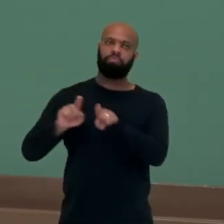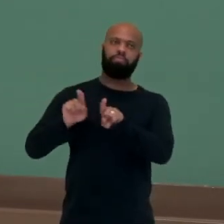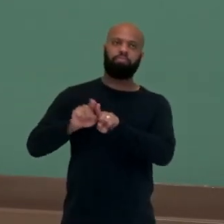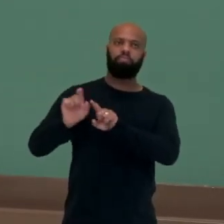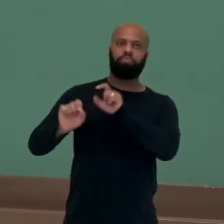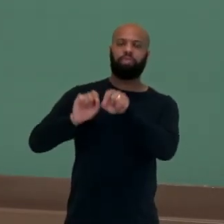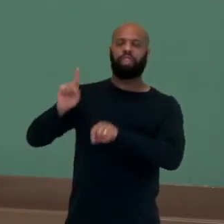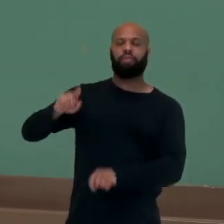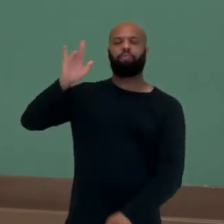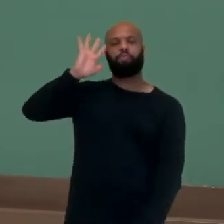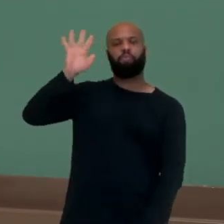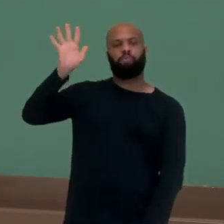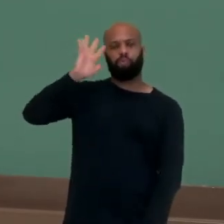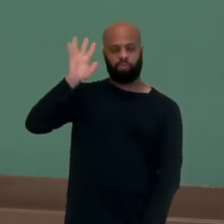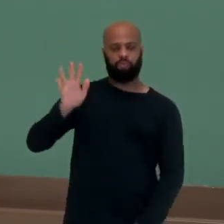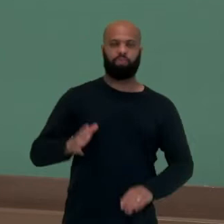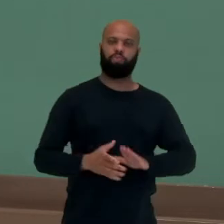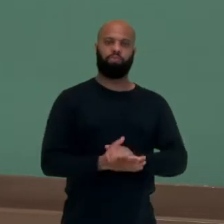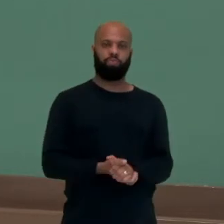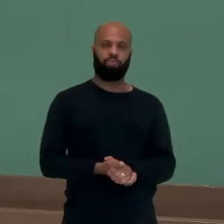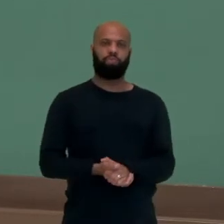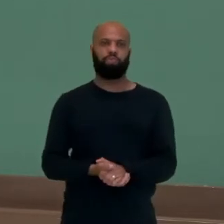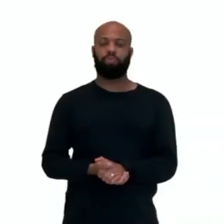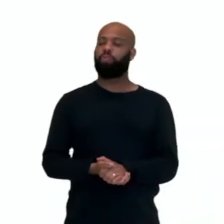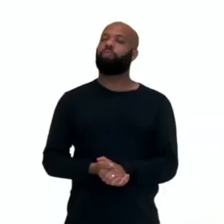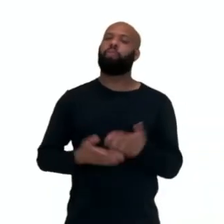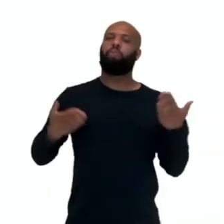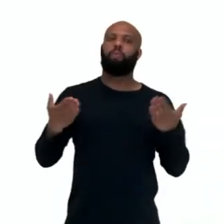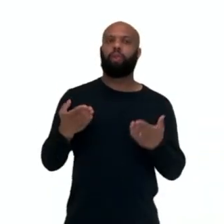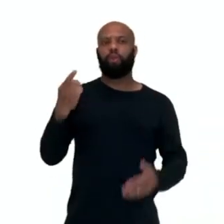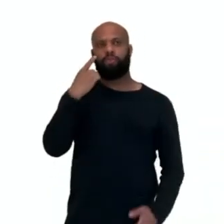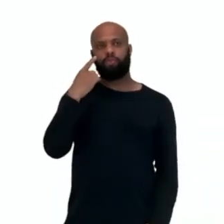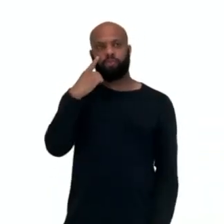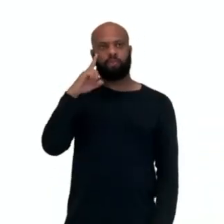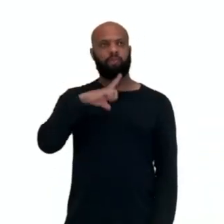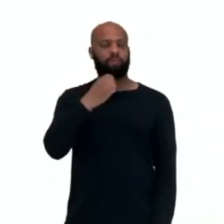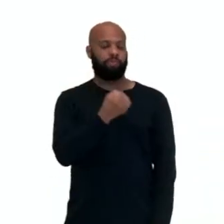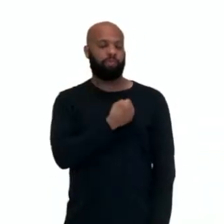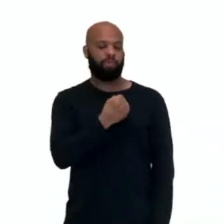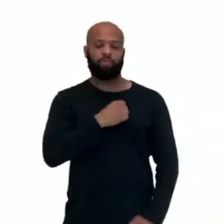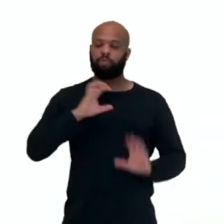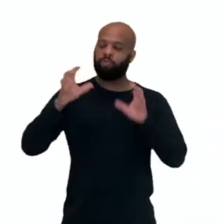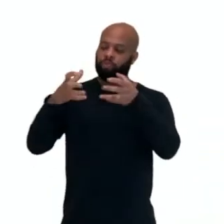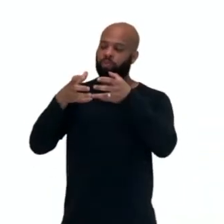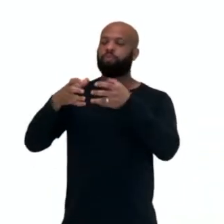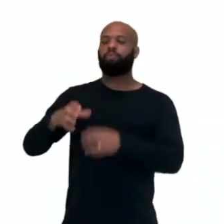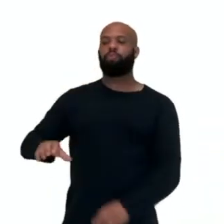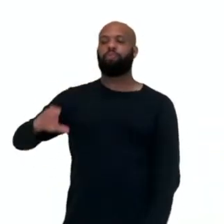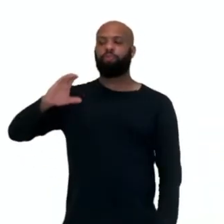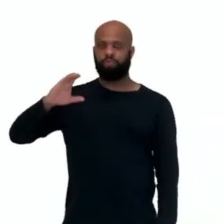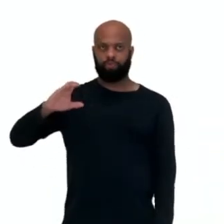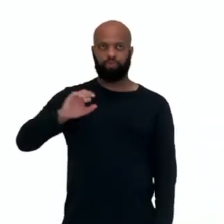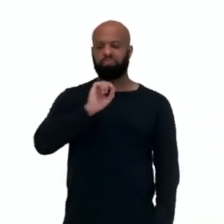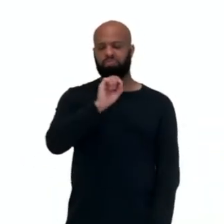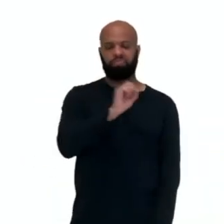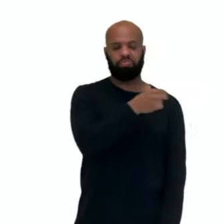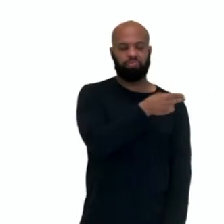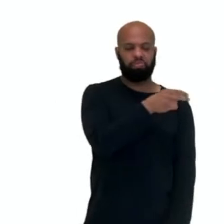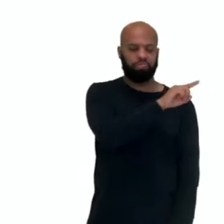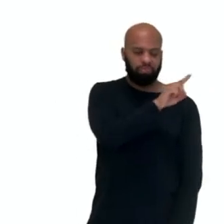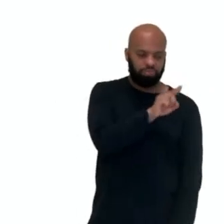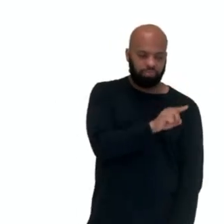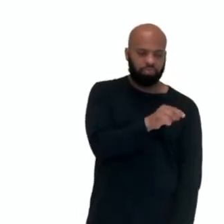conhecida vulgarmente como imaginária. Então aqui, em um número complexo Z igual a A mais